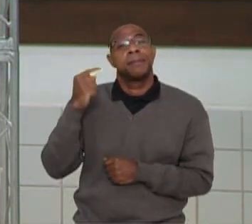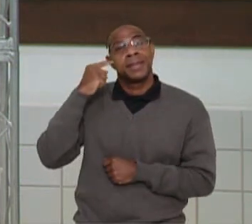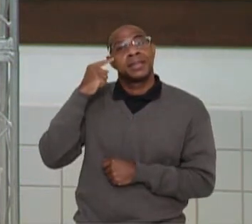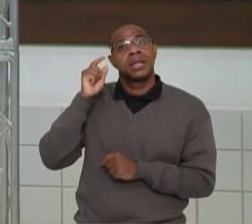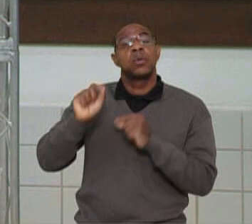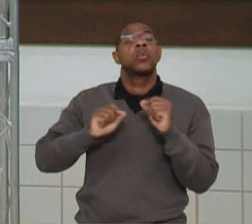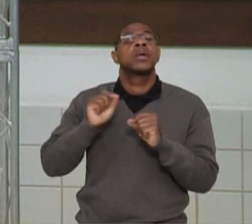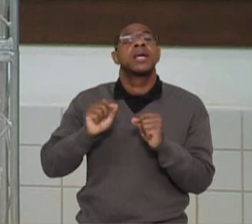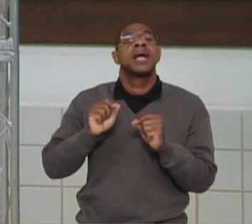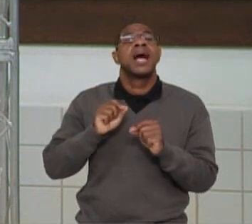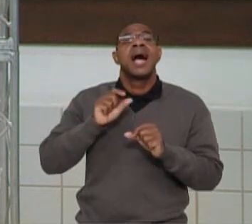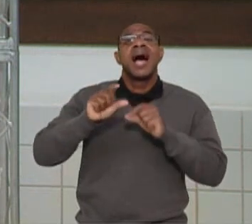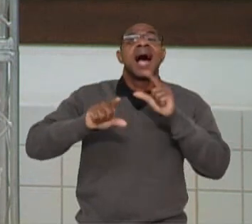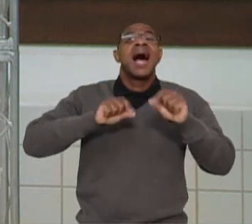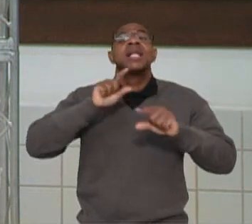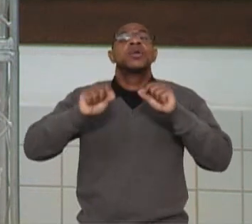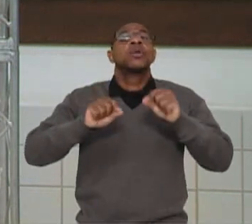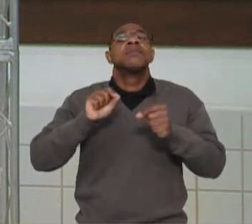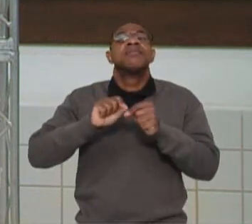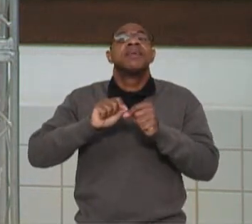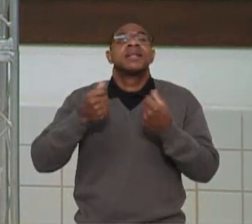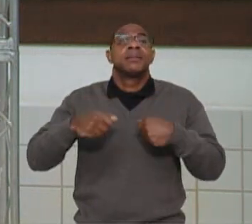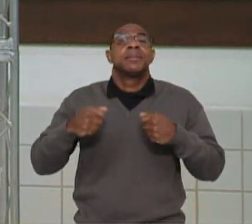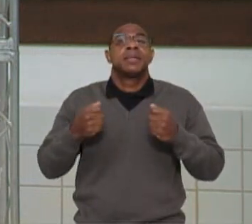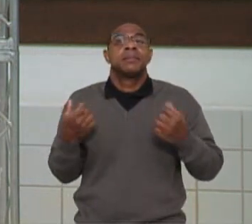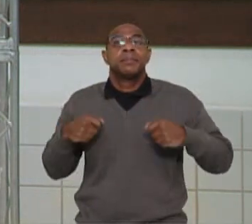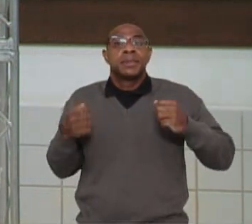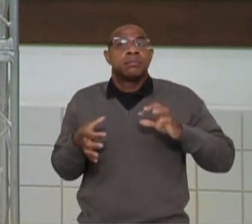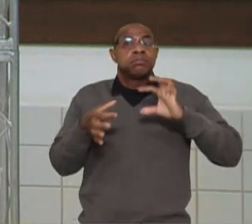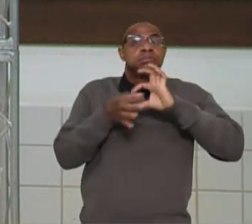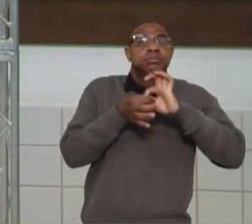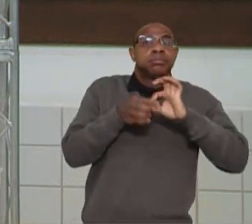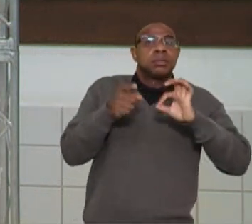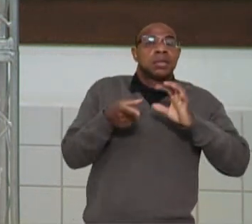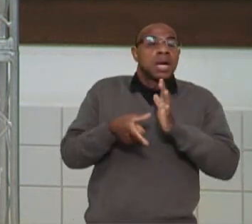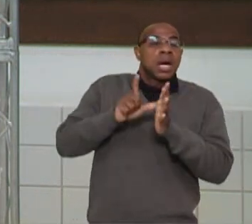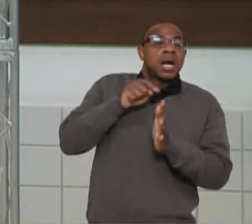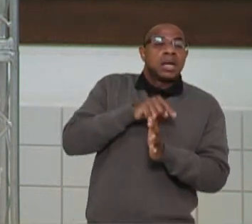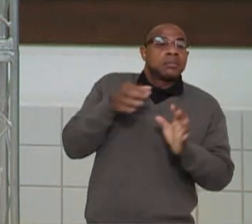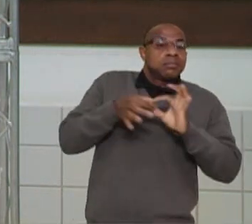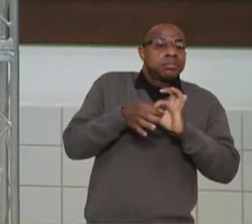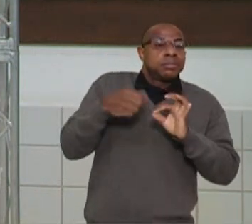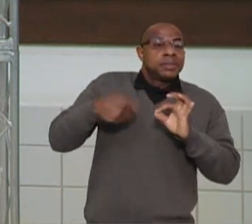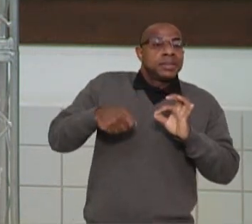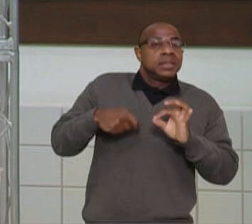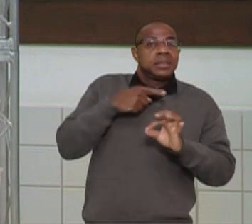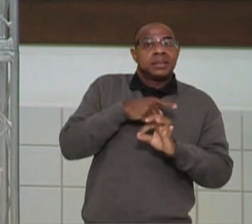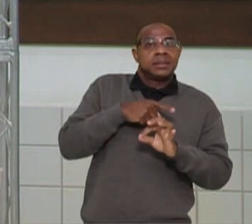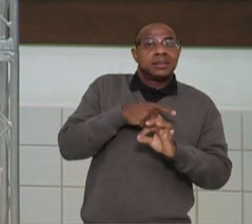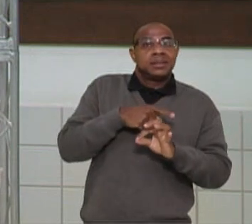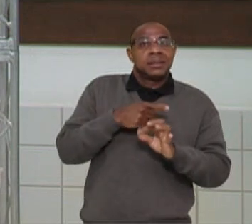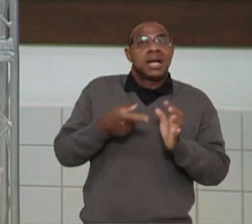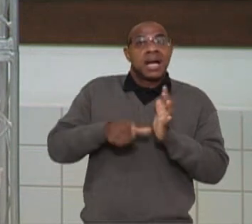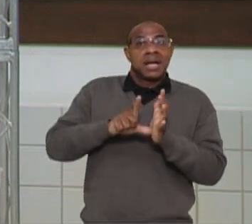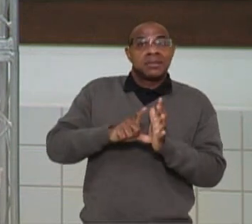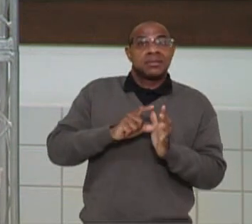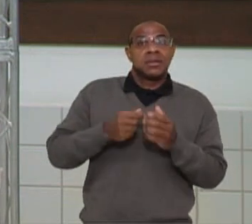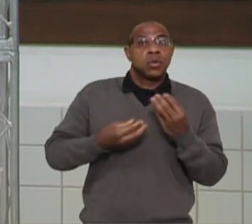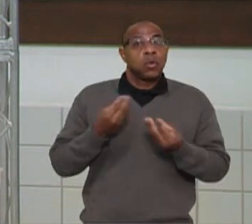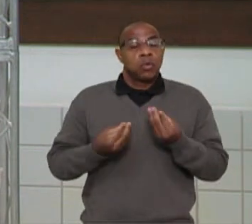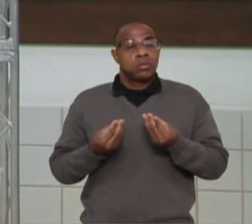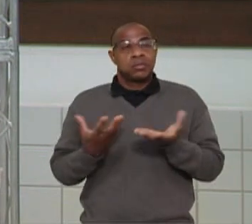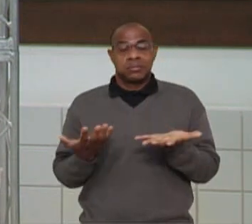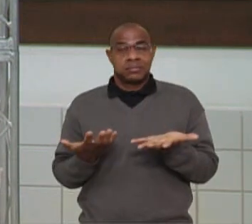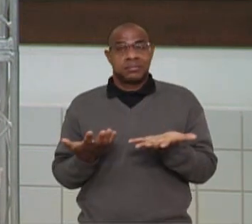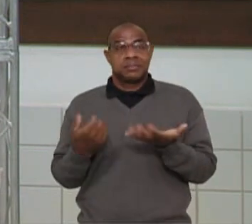seguinte: a escolha que eu tenho que fazer, ela depende das escolhas anteriores ou não? No caso do sanduíche, as escolhas são independentes. Então eu